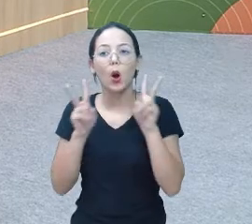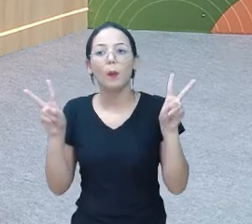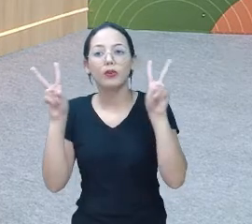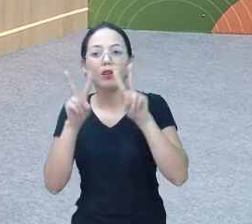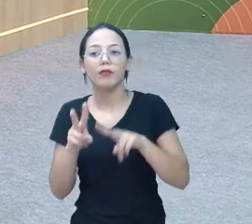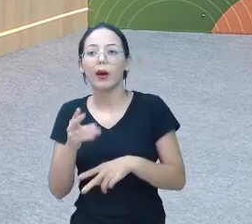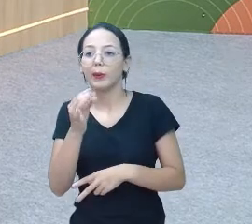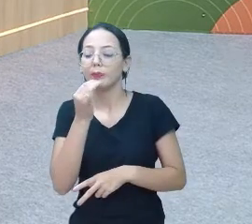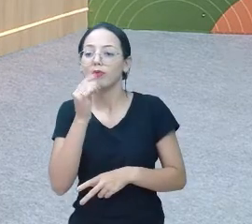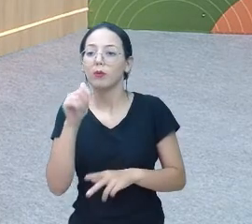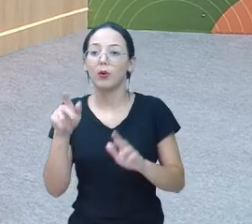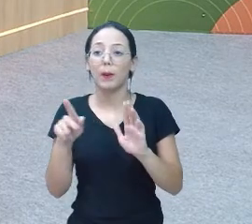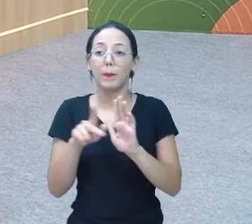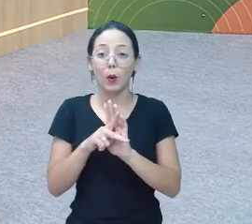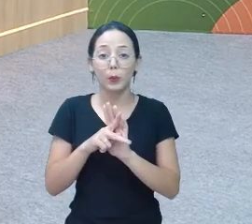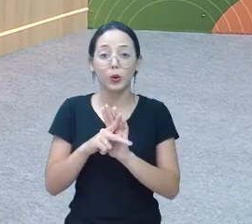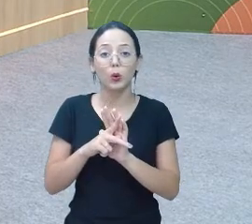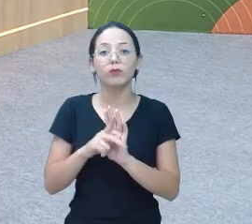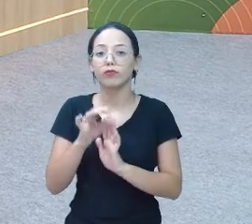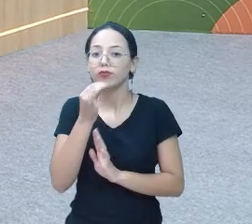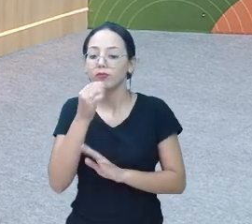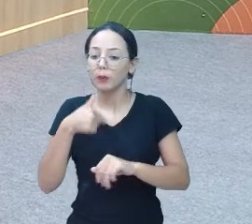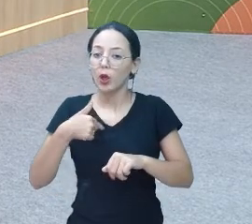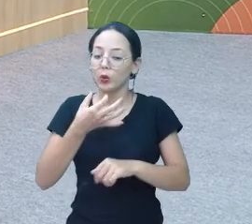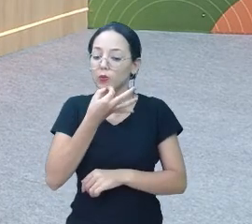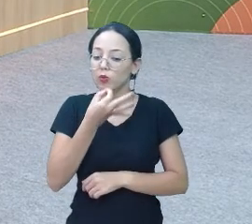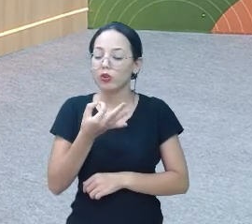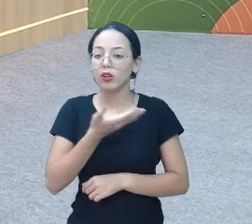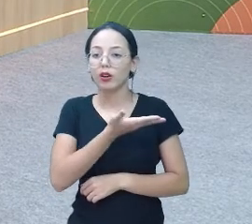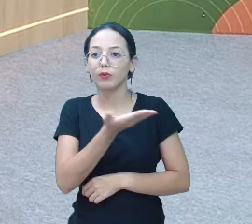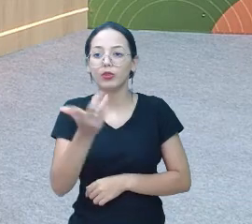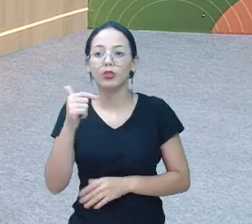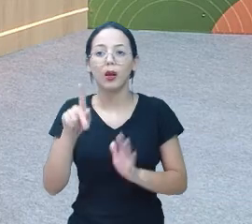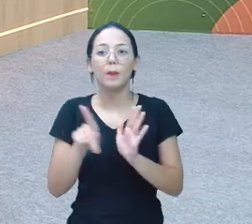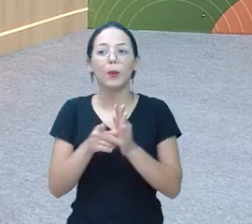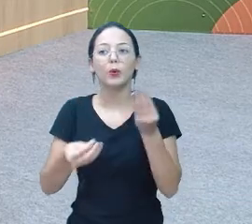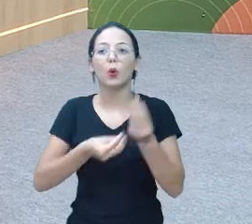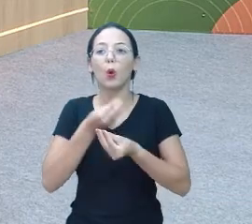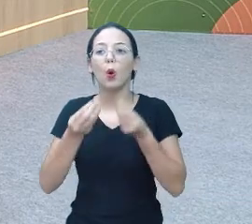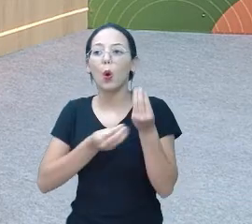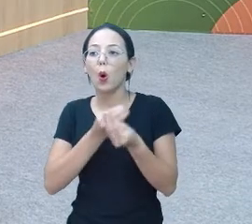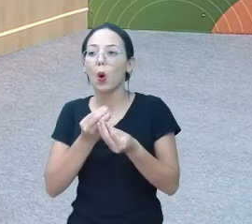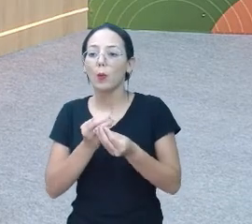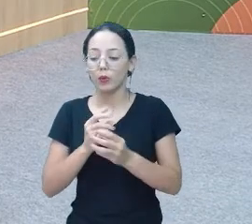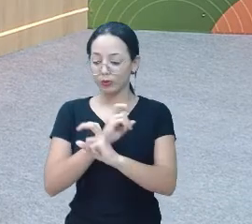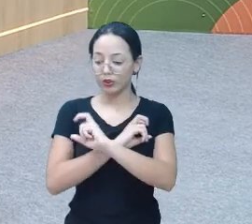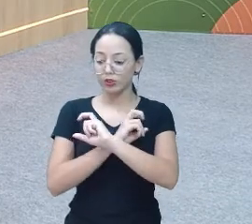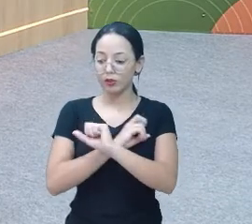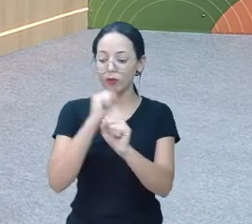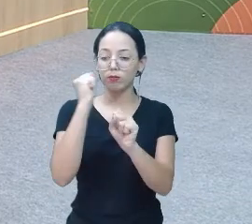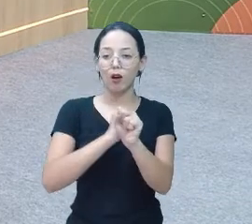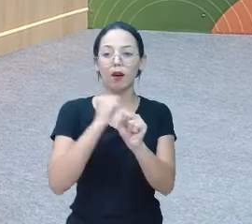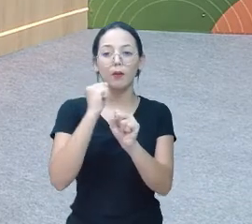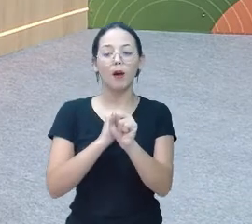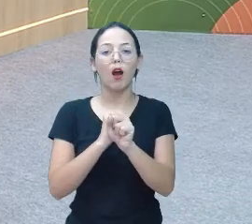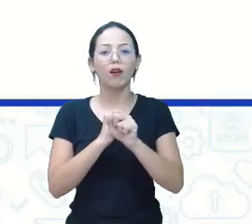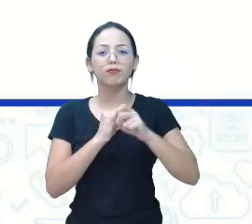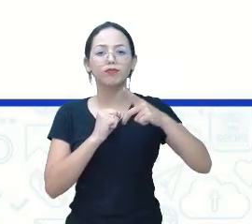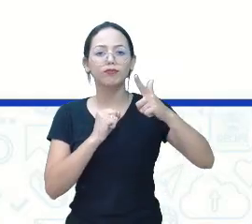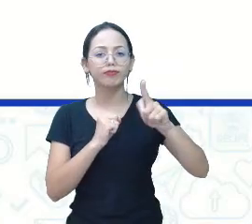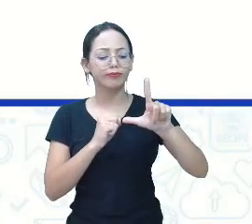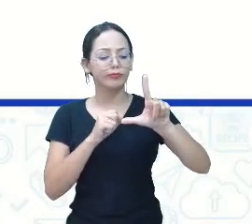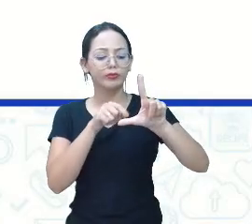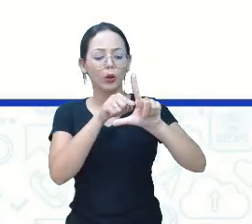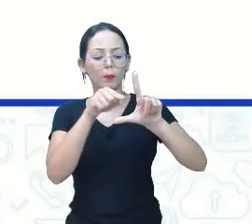por exemplo, e é uma prática que eu vou sugerir a vocês, é como é que os egípcios construíam o ângulo reto.